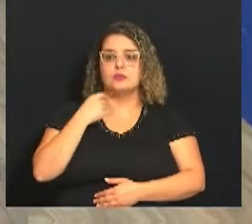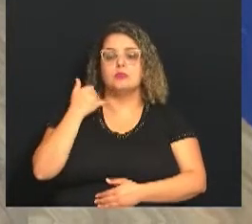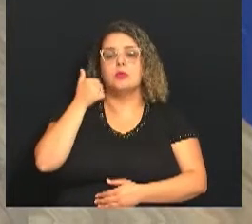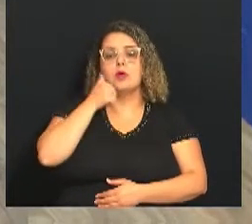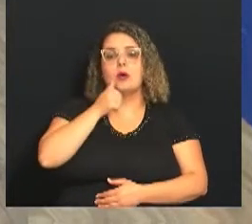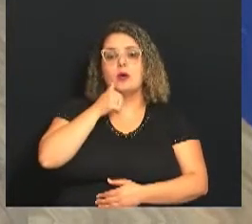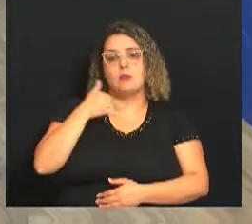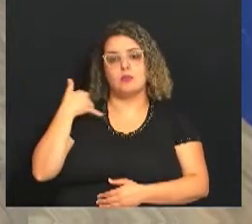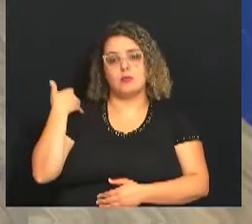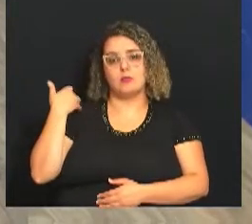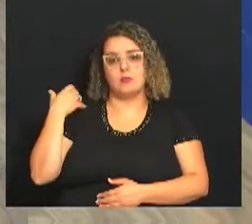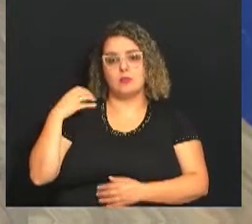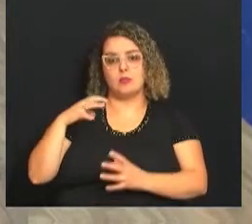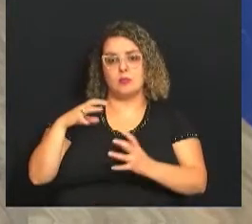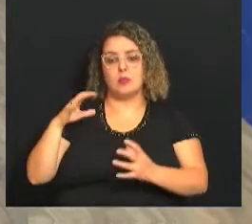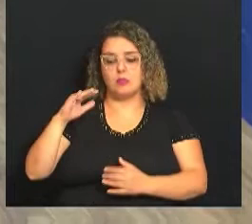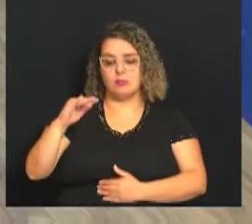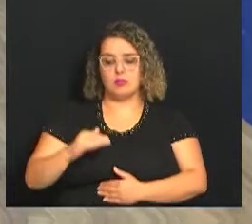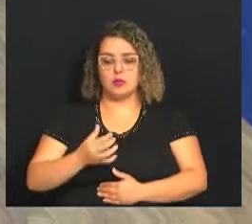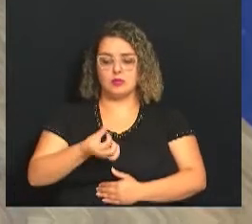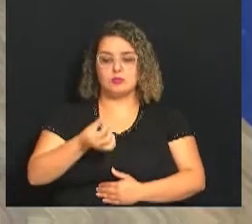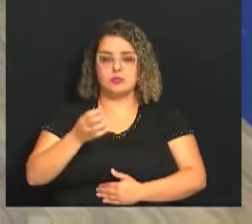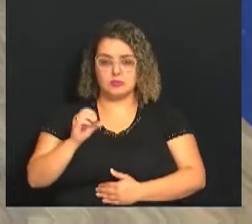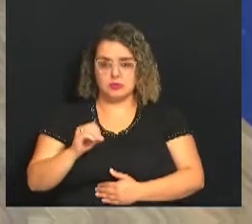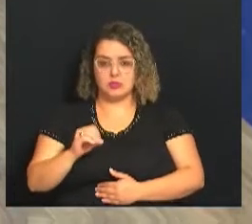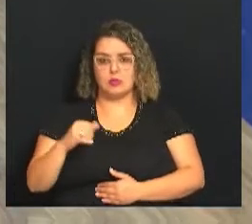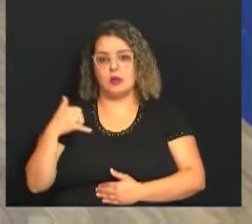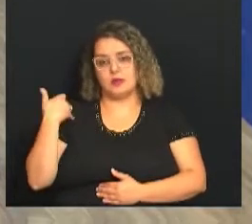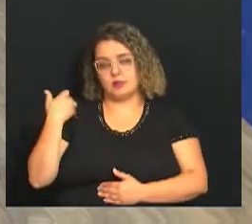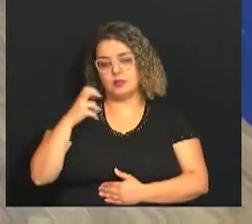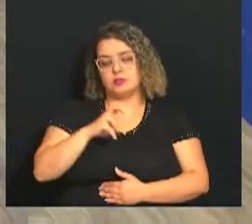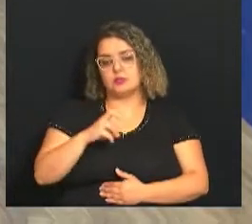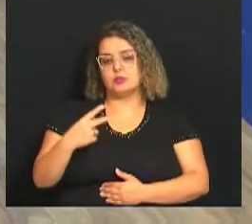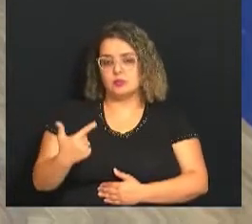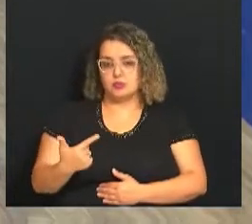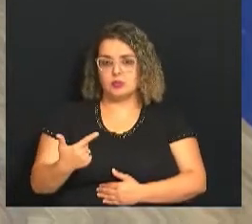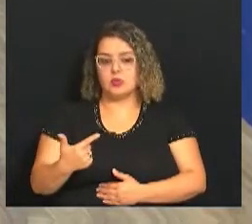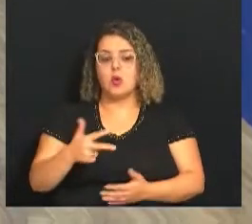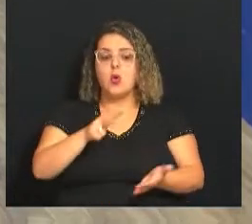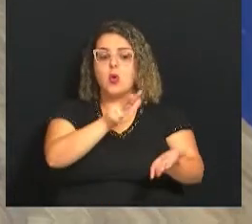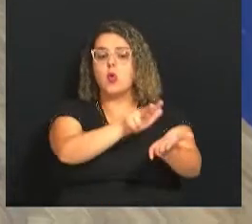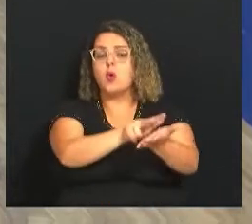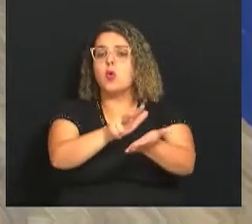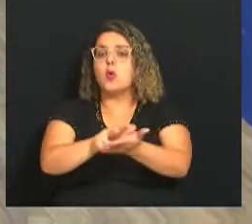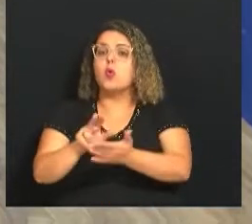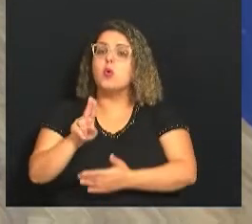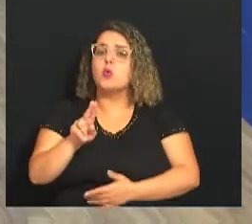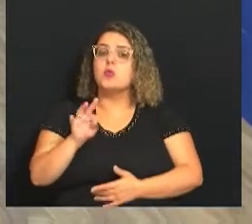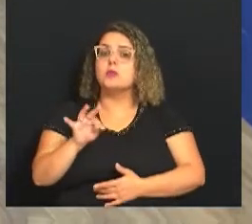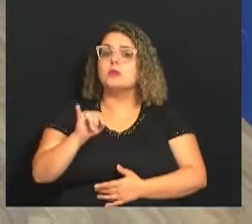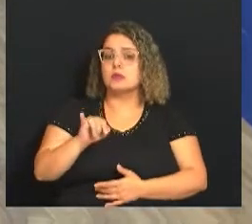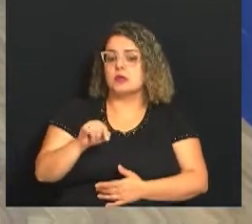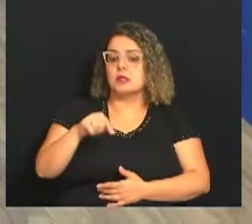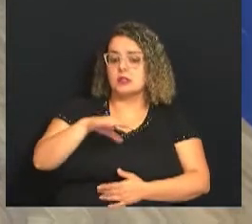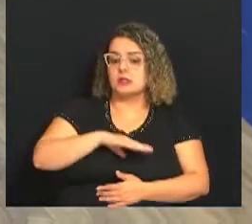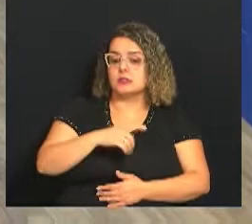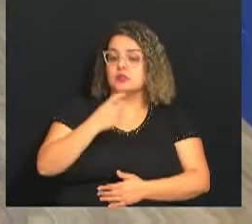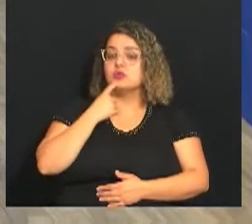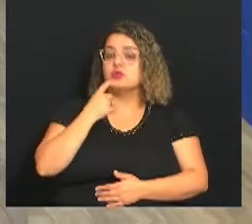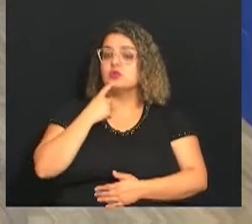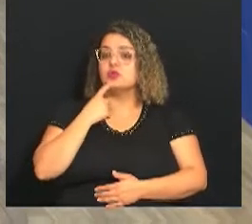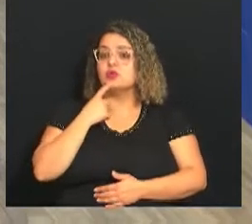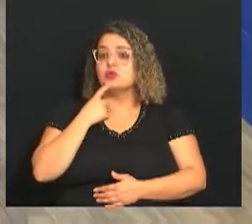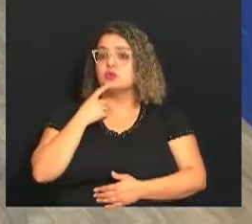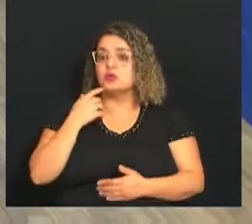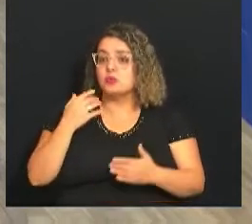60 anos com 52. Mirna Abreu, taxa de ocupação de leitos de UTI aqui na cidade de Campinas segue